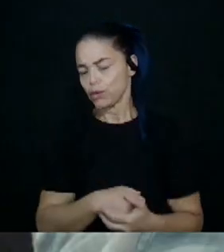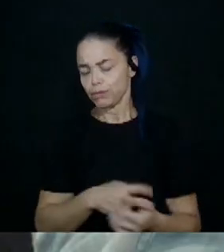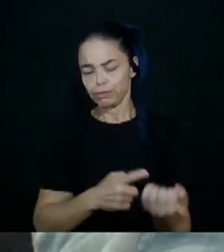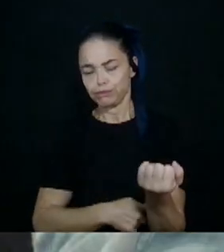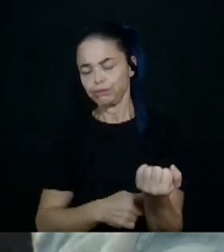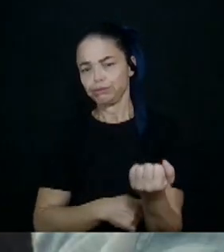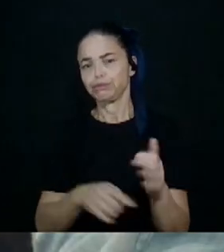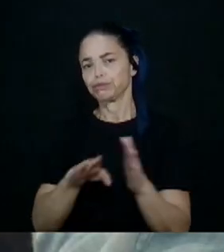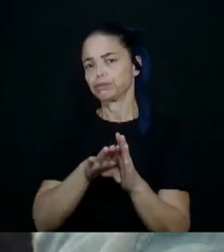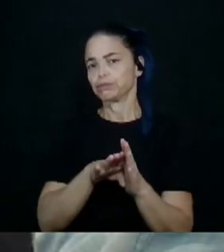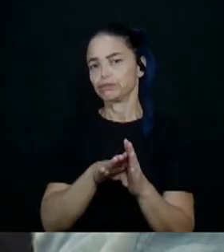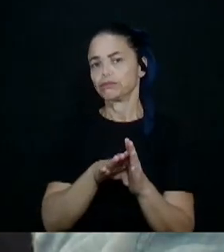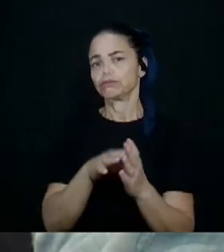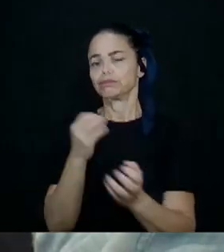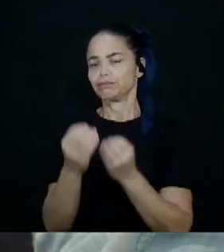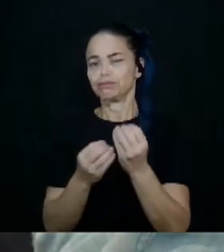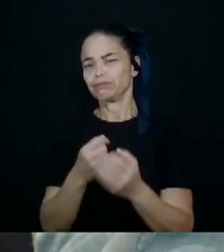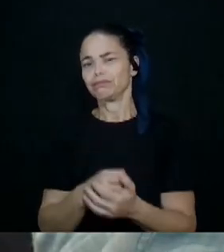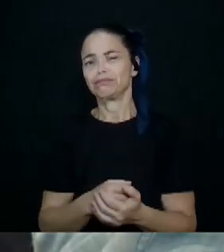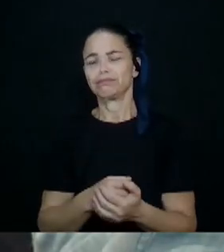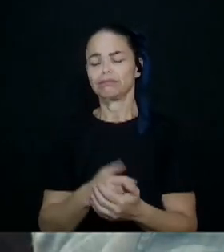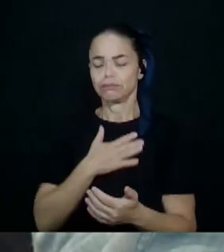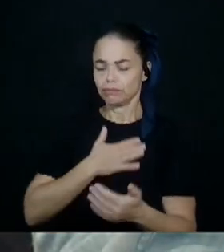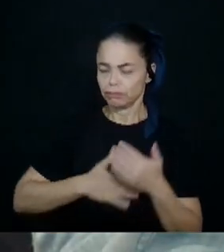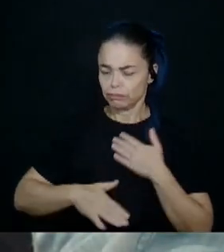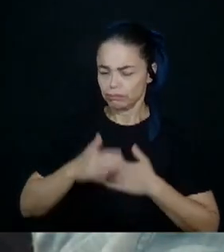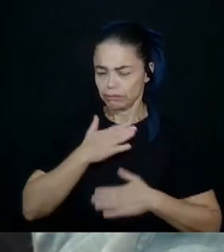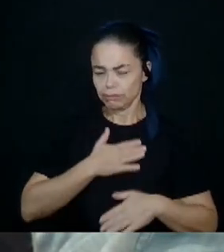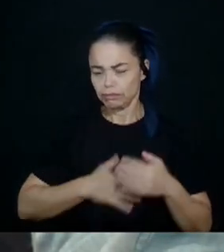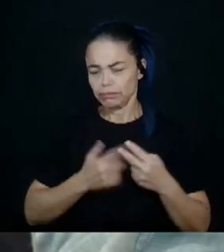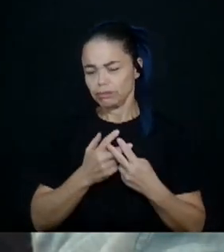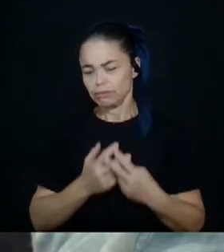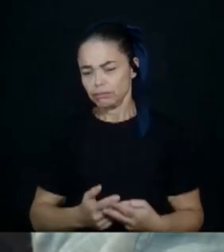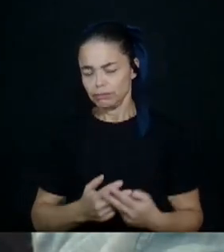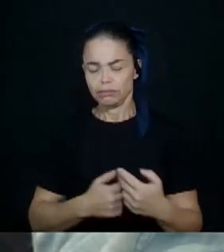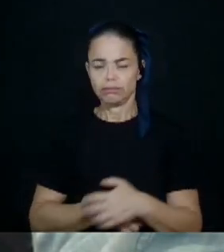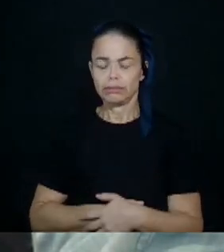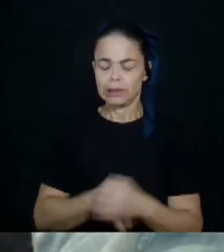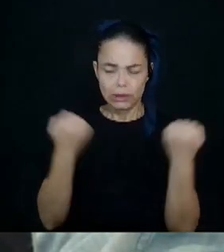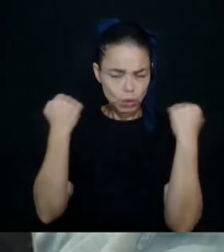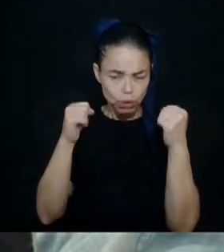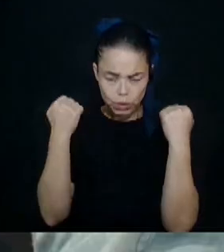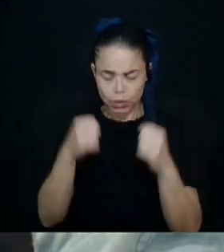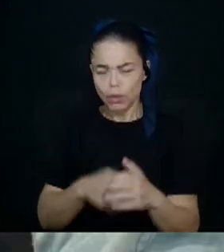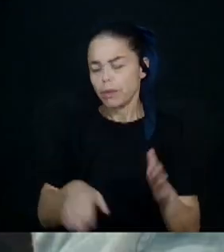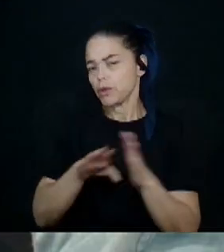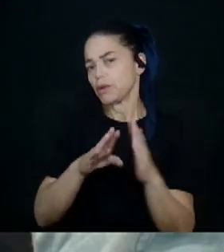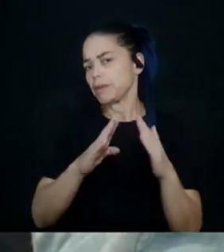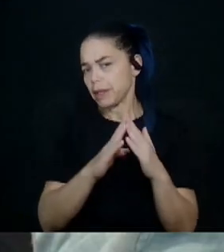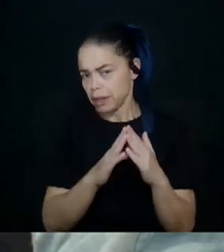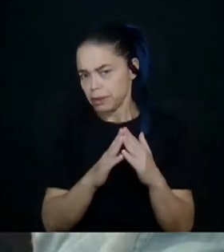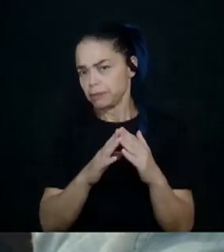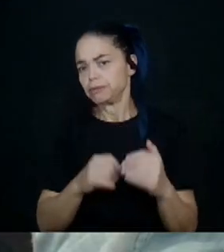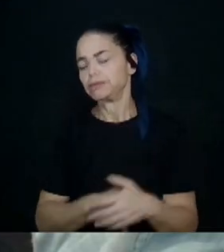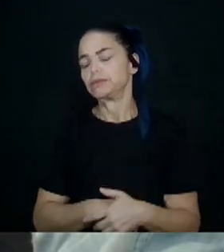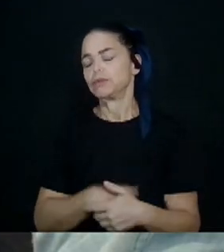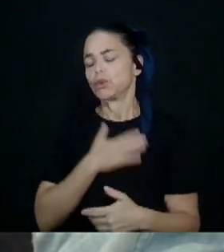trabalho como? Eu chego no trabalho mais calmo, eu chego no trabalho mais estressado. Como eu chego na minha casa? Né, eu chego na minha casa mais